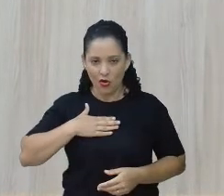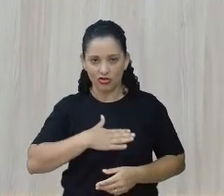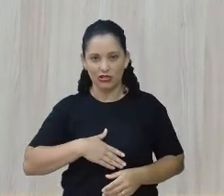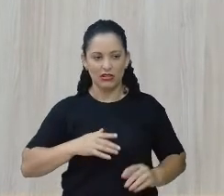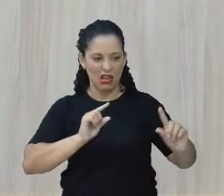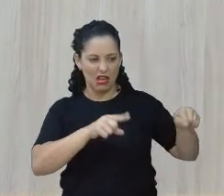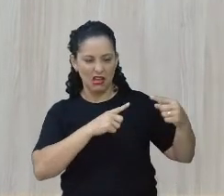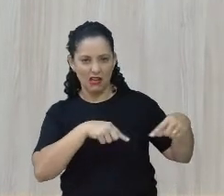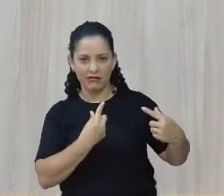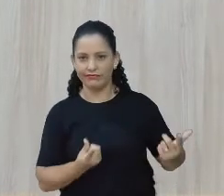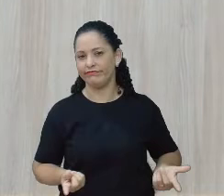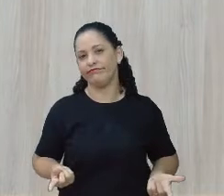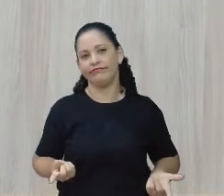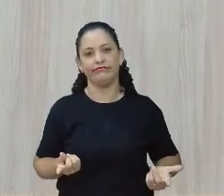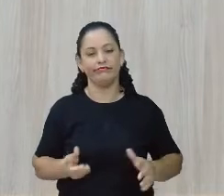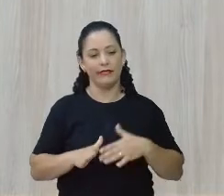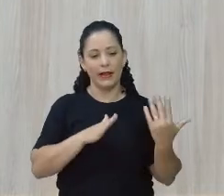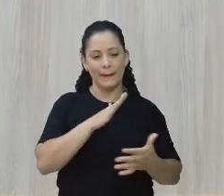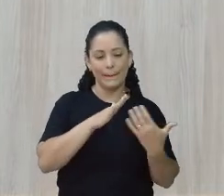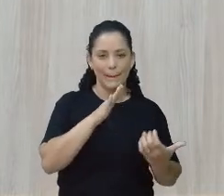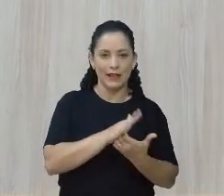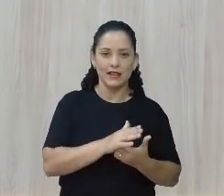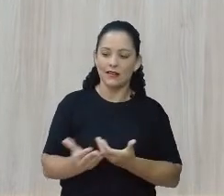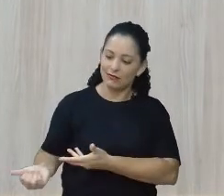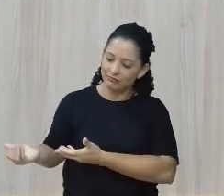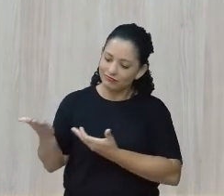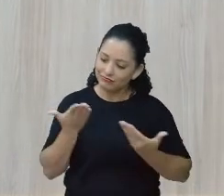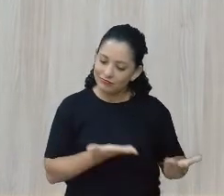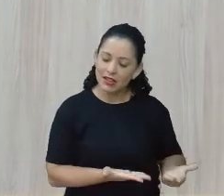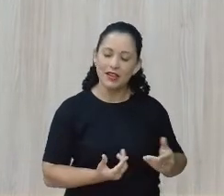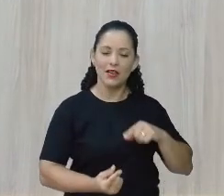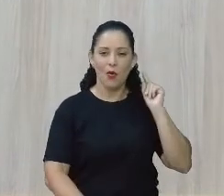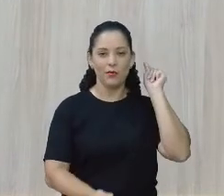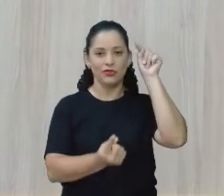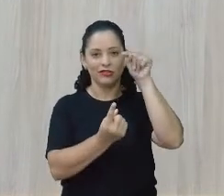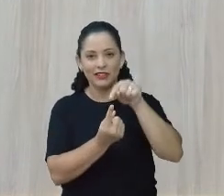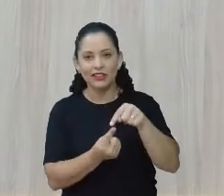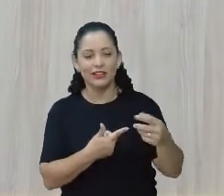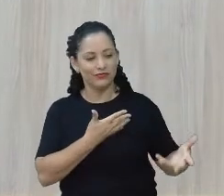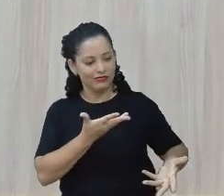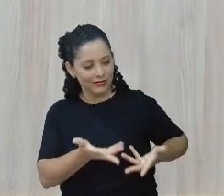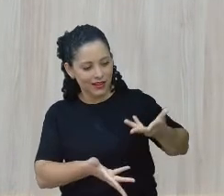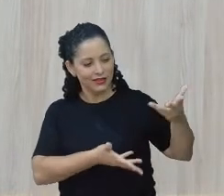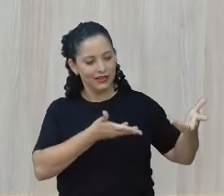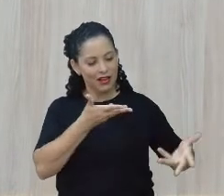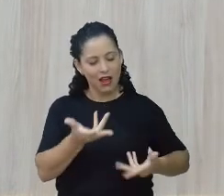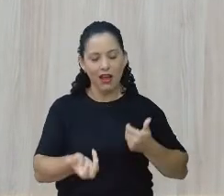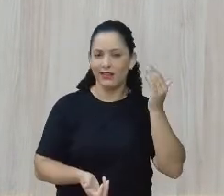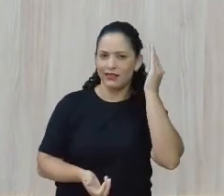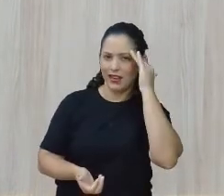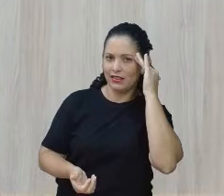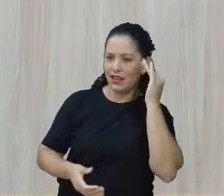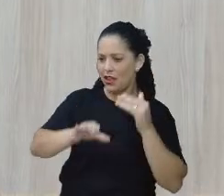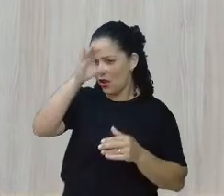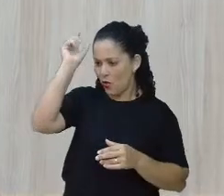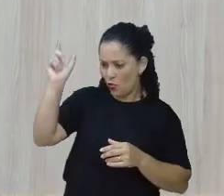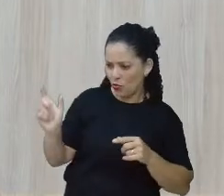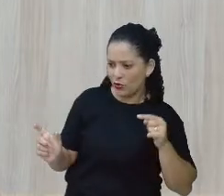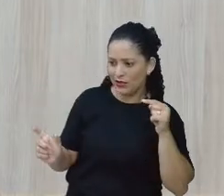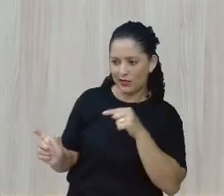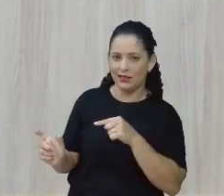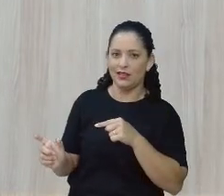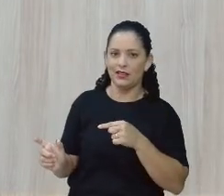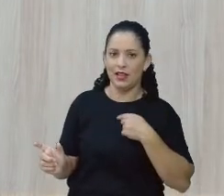atender o seu cliente de forma prática, de forma objetiva e entendendo as suas necessidades, eu fidelizo